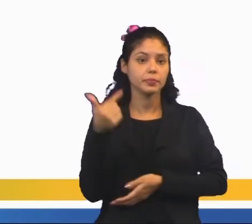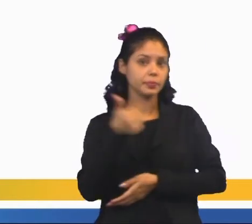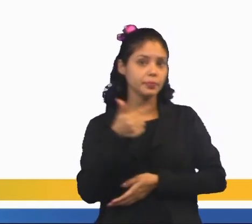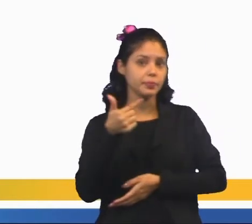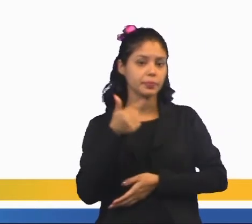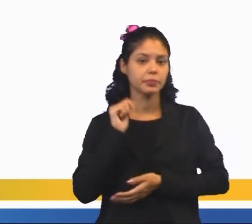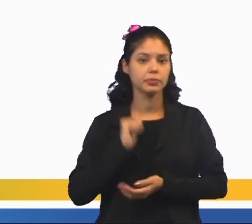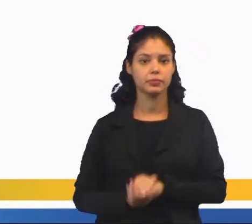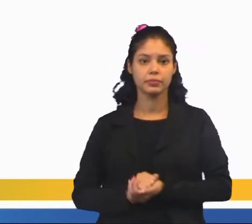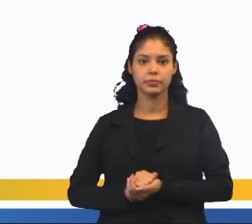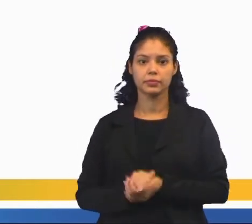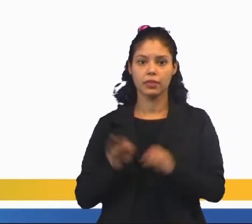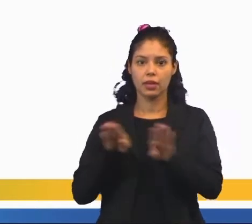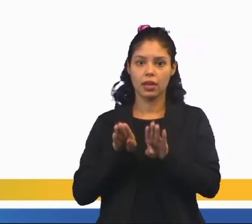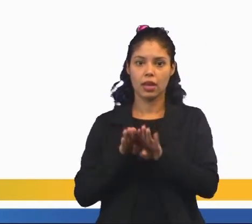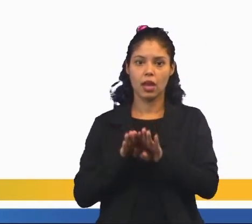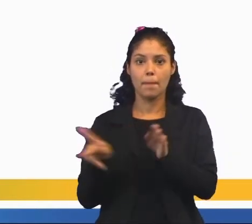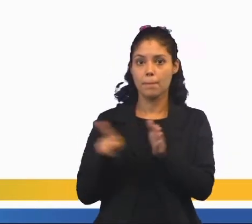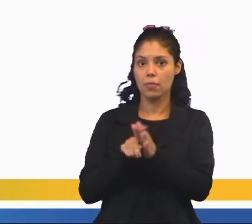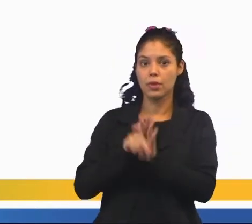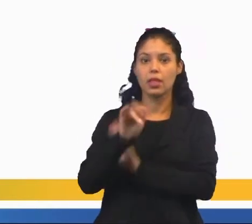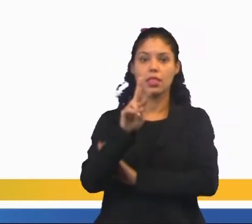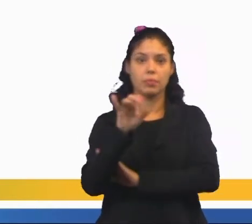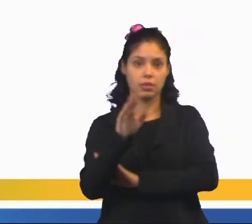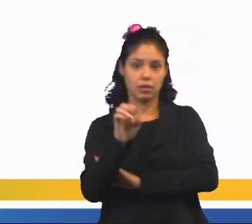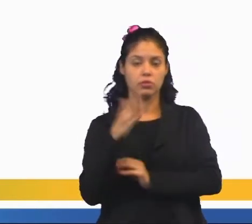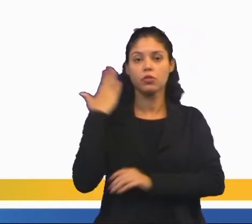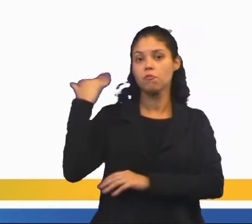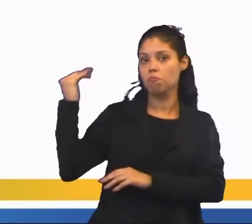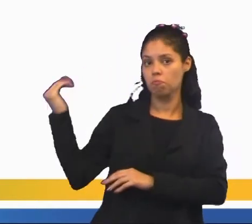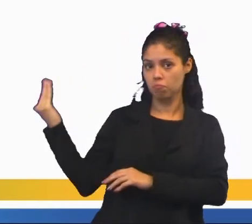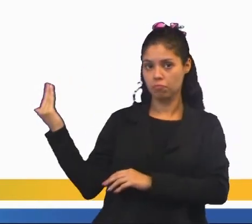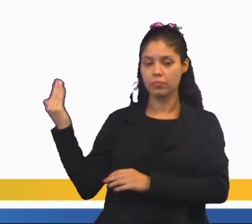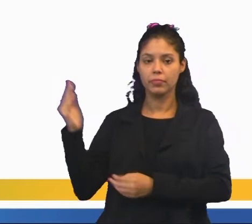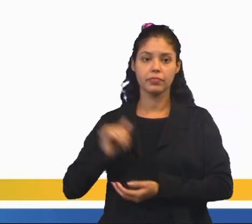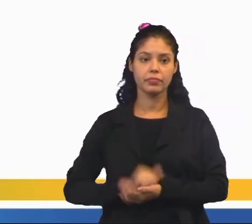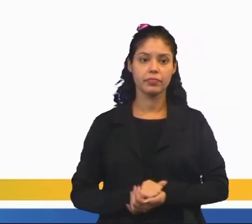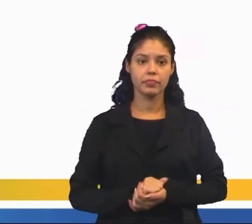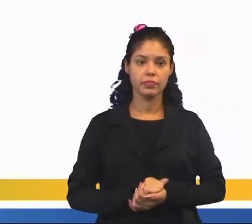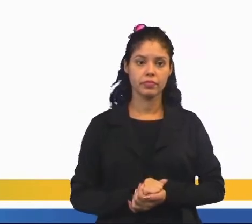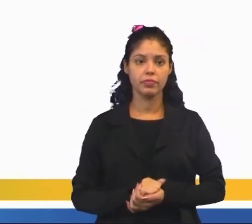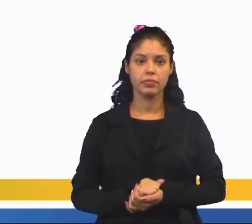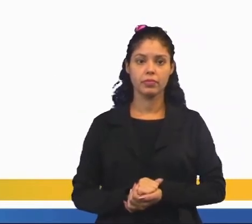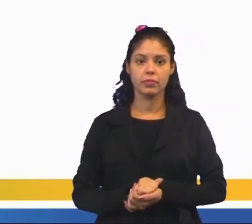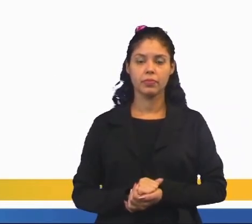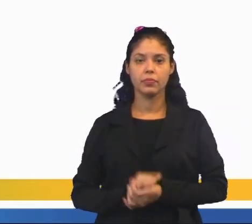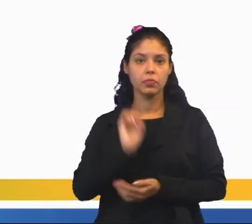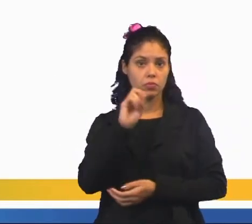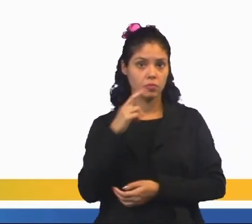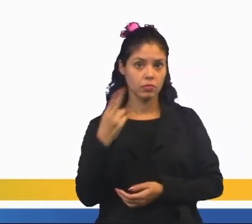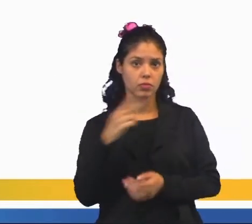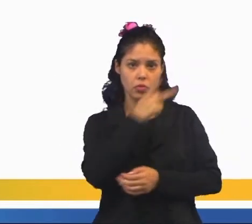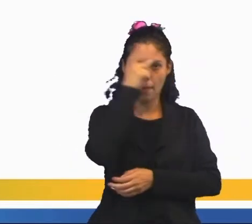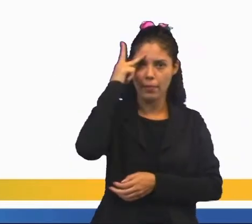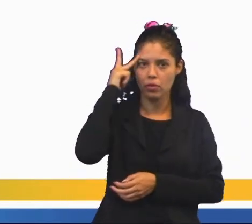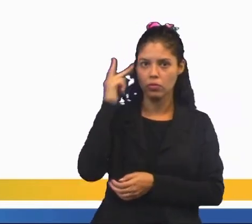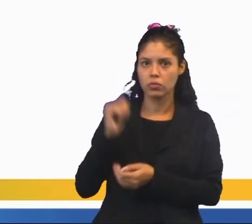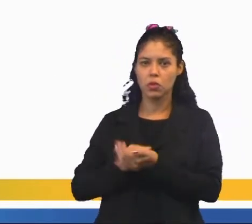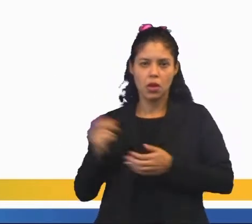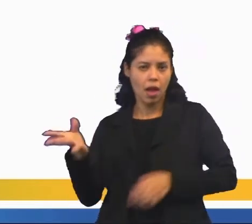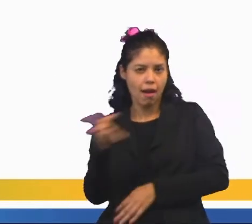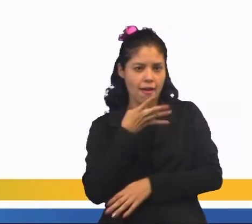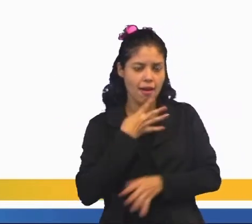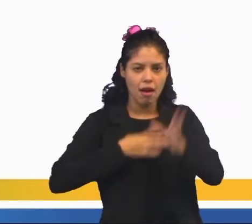2, reputação bem estabelecida, celebridade, fama, ou seja, uma pessoa que